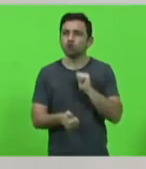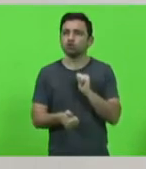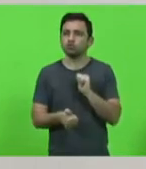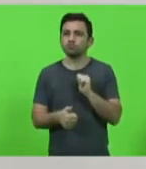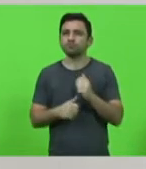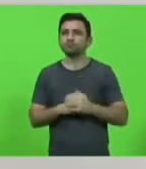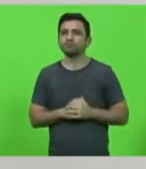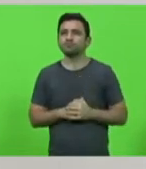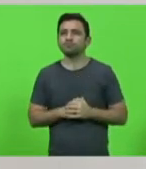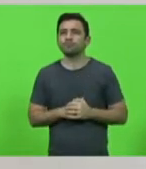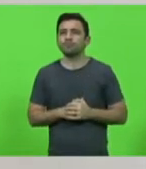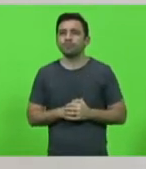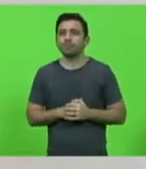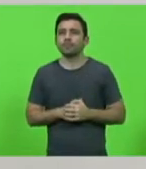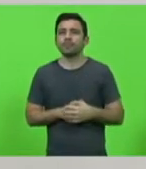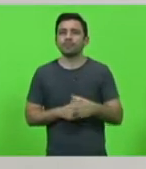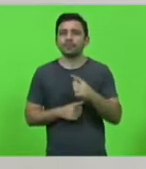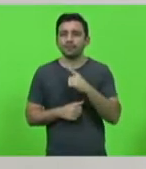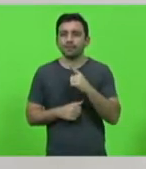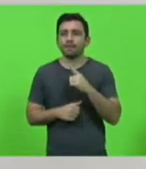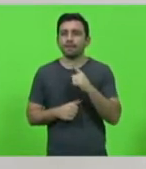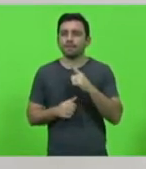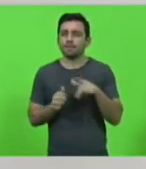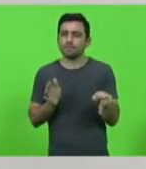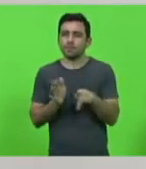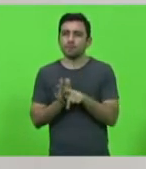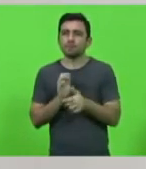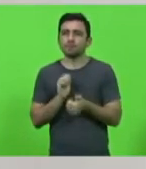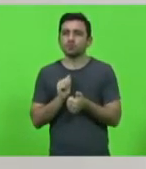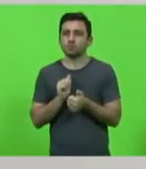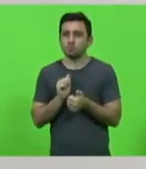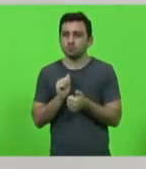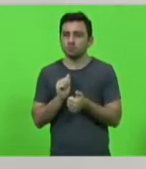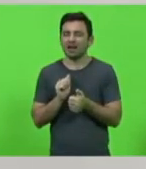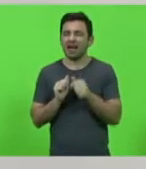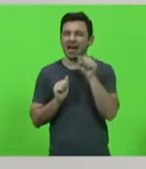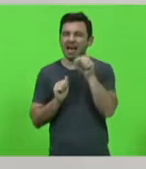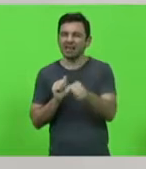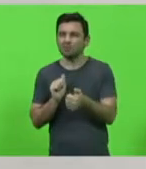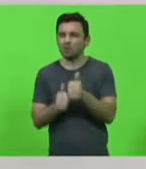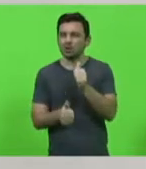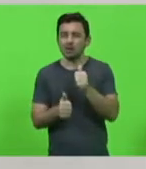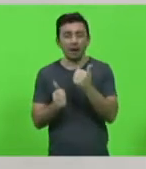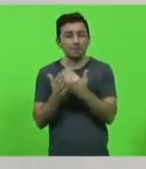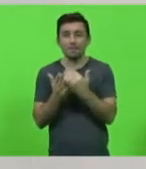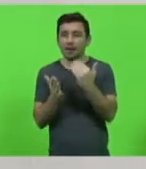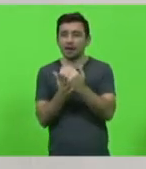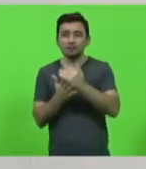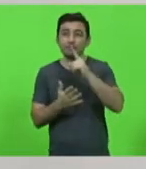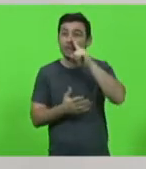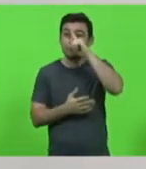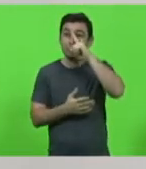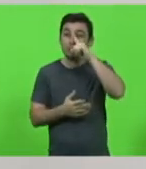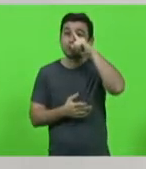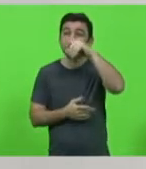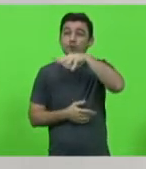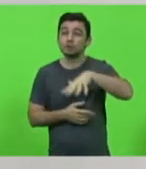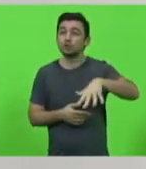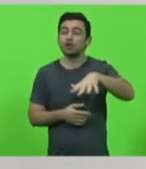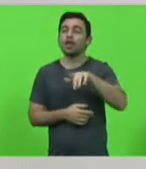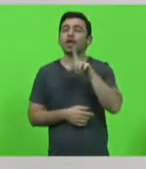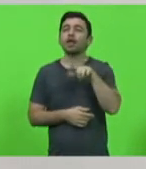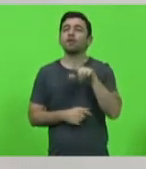tem investido no esporte mais perigoso e radical que existe no mundo, que é